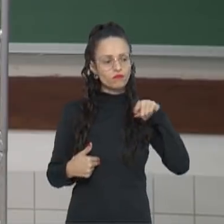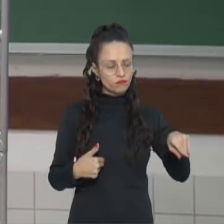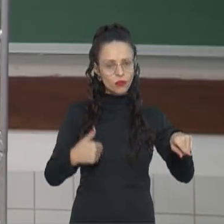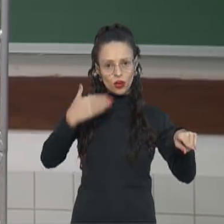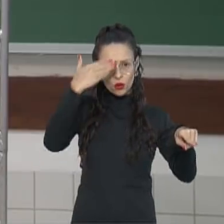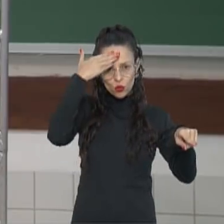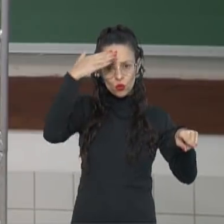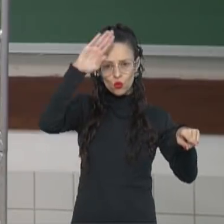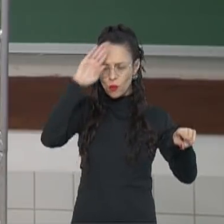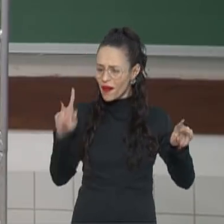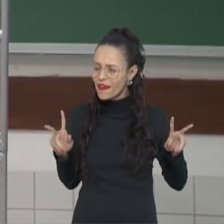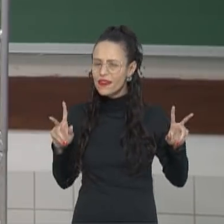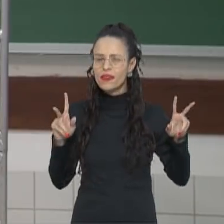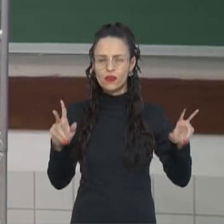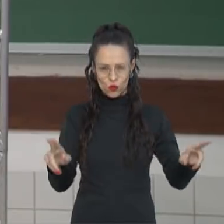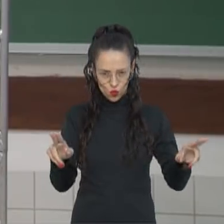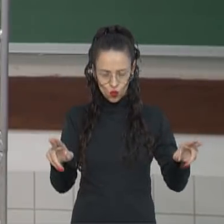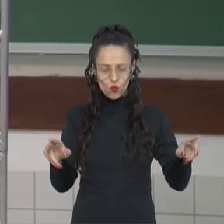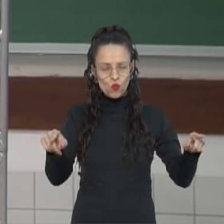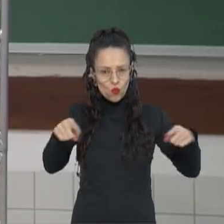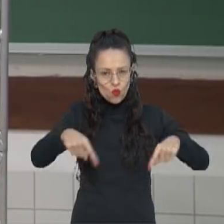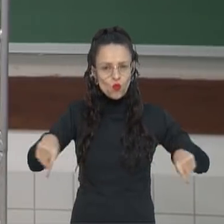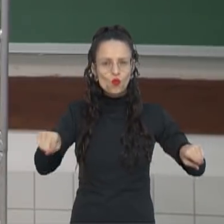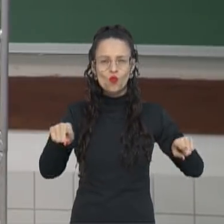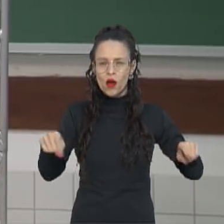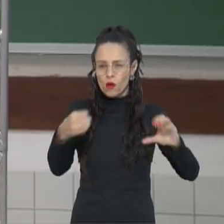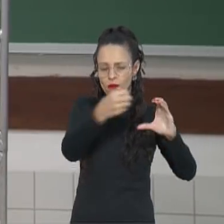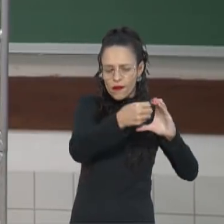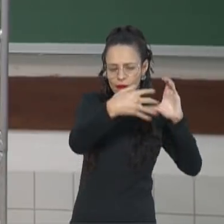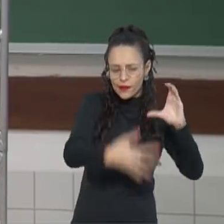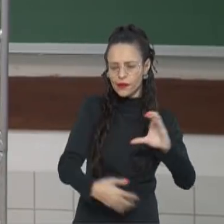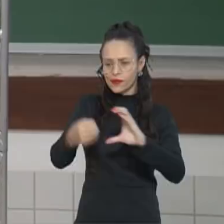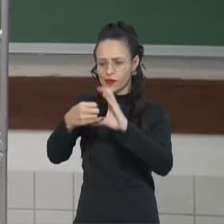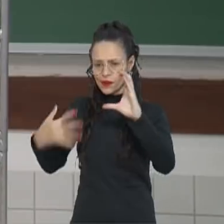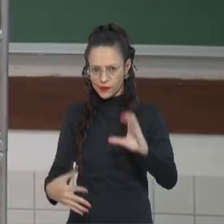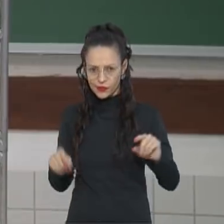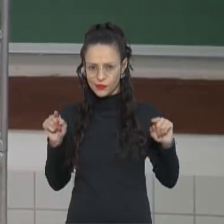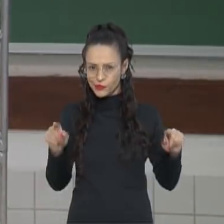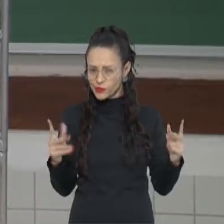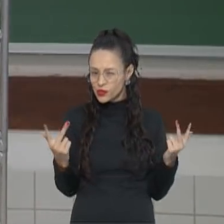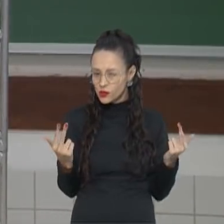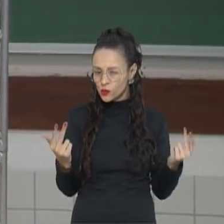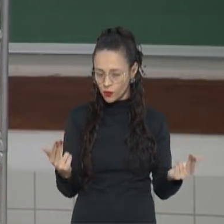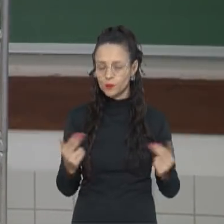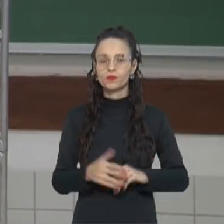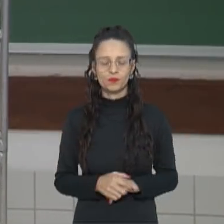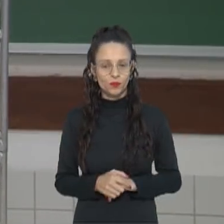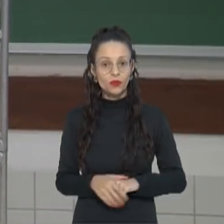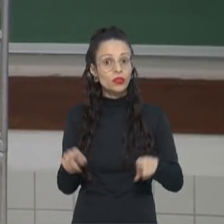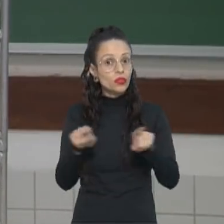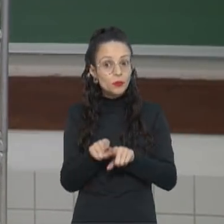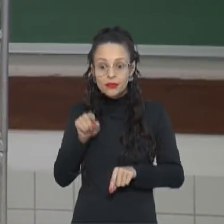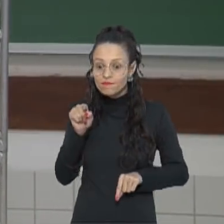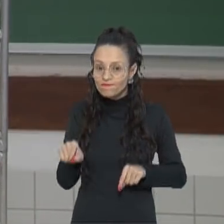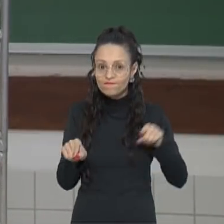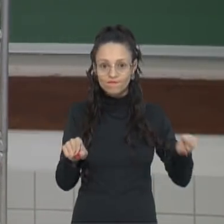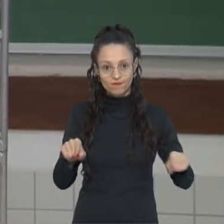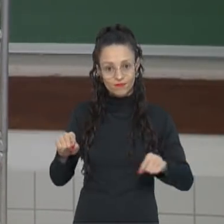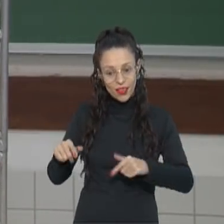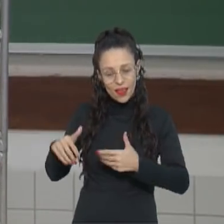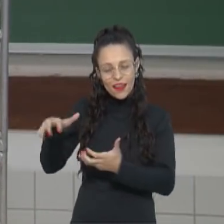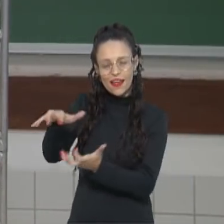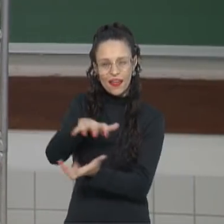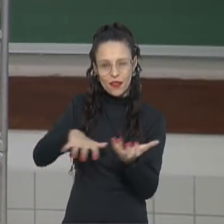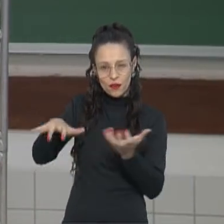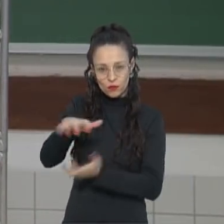estrangeira, países agrícolas e população com más condições de vida. Você viu ainda que ambas, Revolução Cubana e